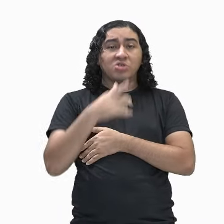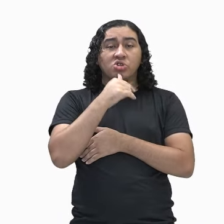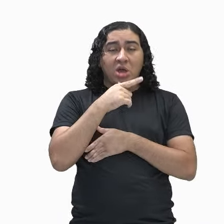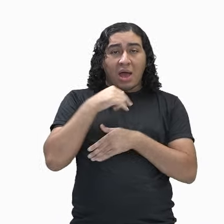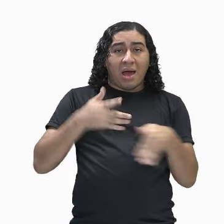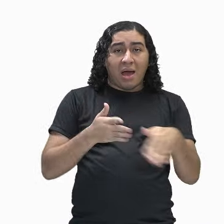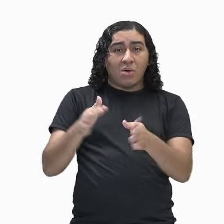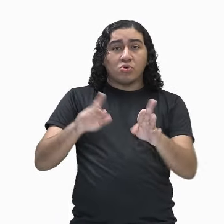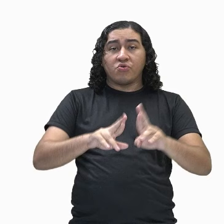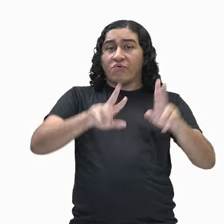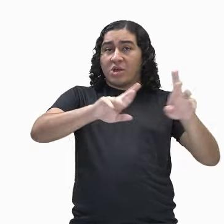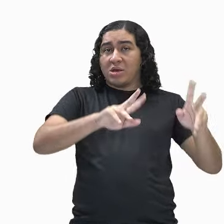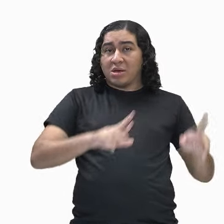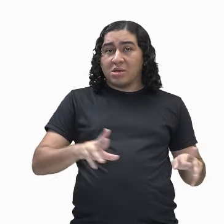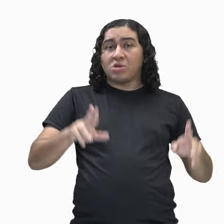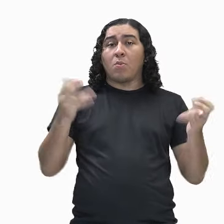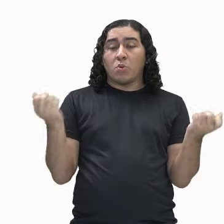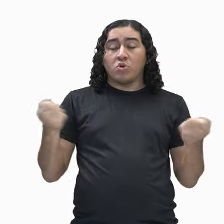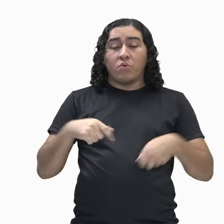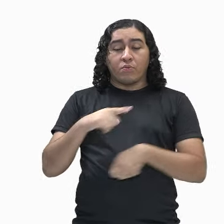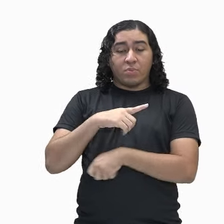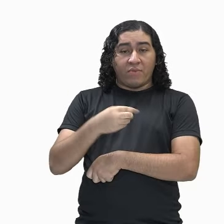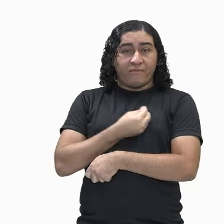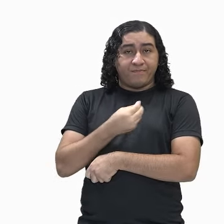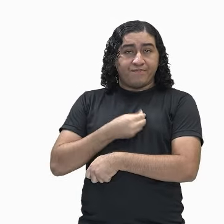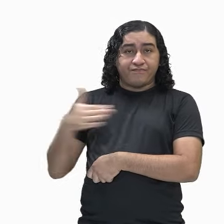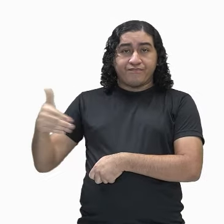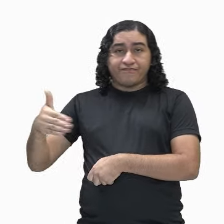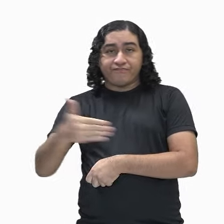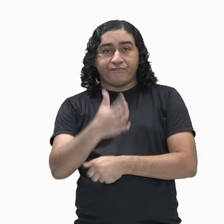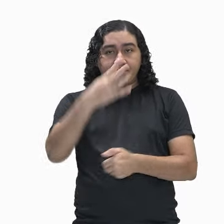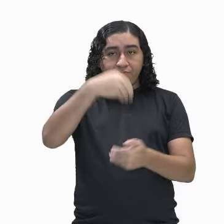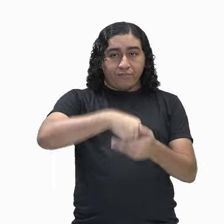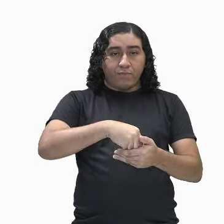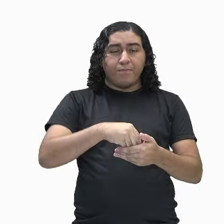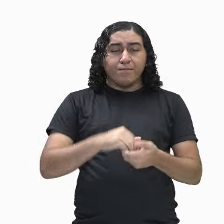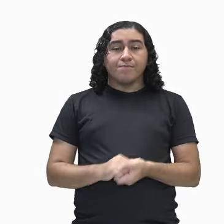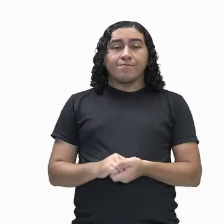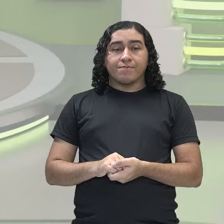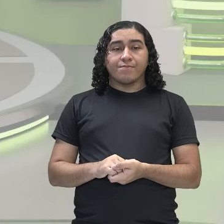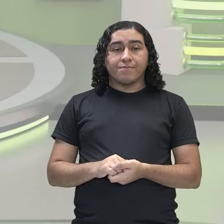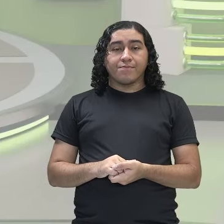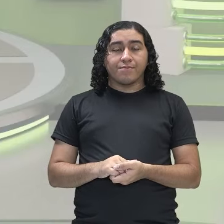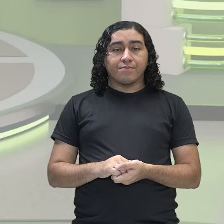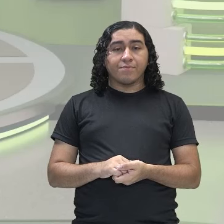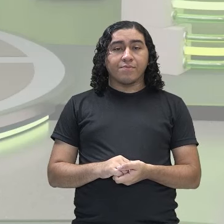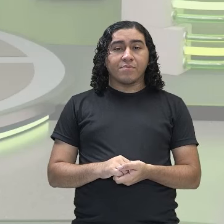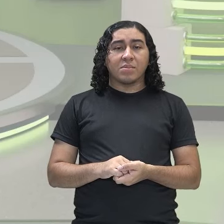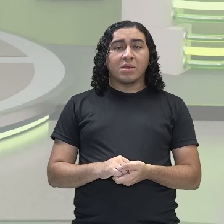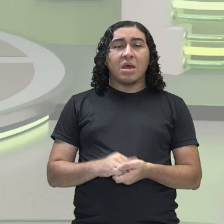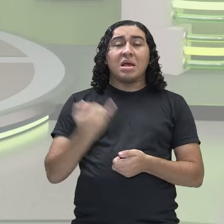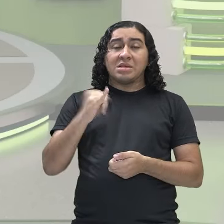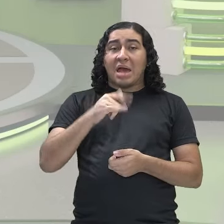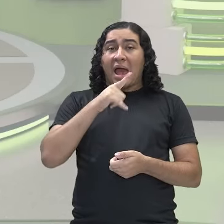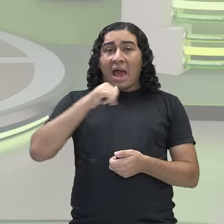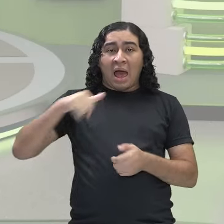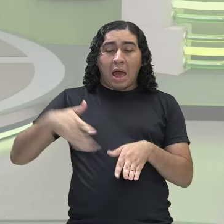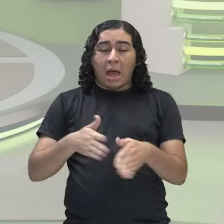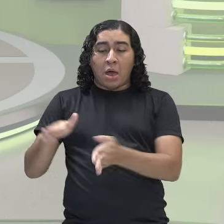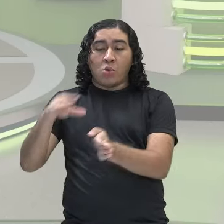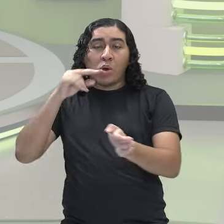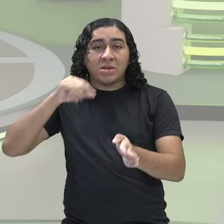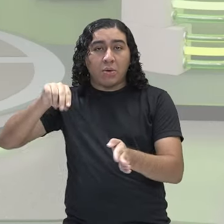nosso planeta, para que ocorra essa grande diversidade de peixes também. Tanto no ambiente salgado, né, na água salgada,